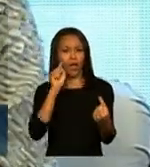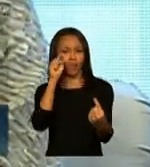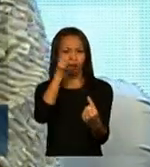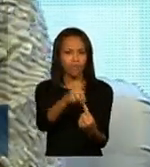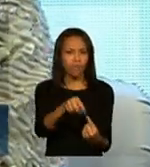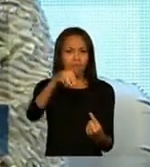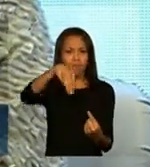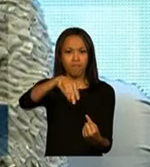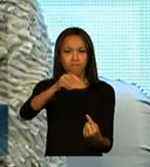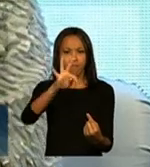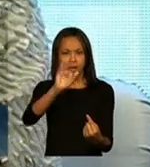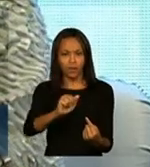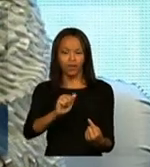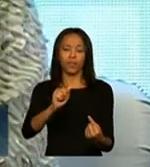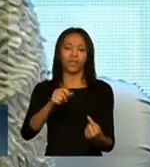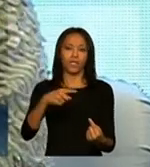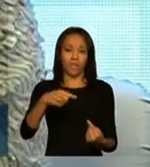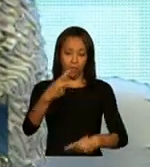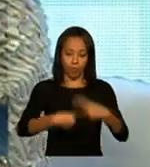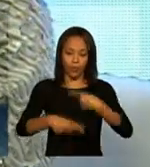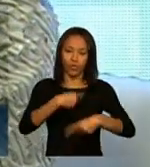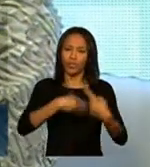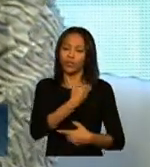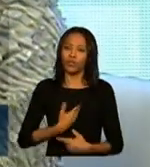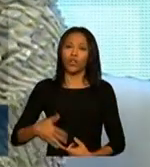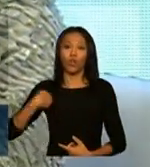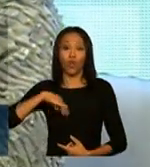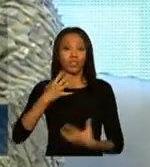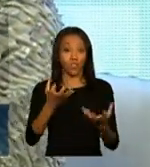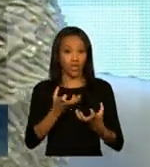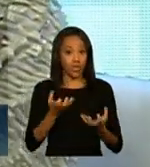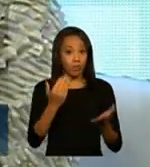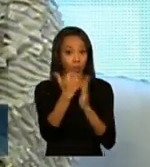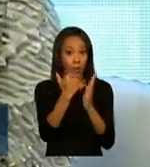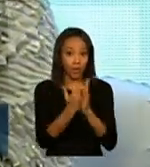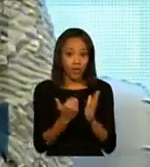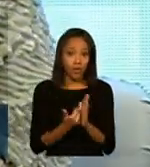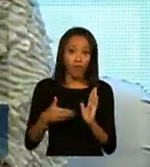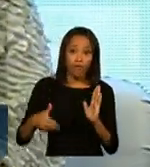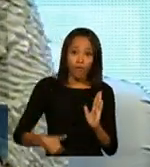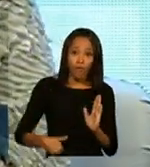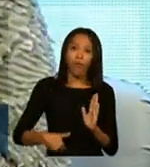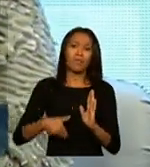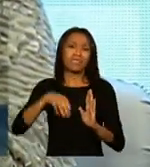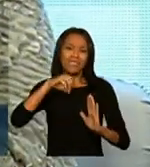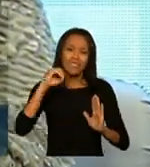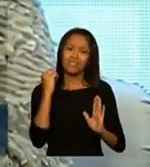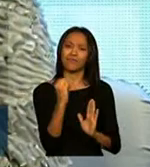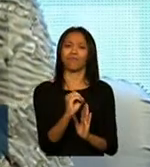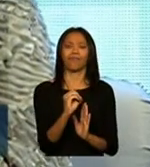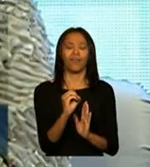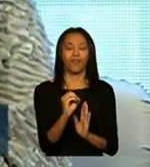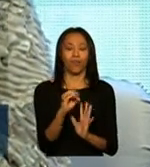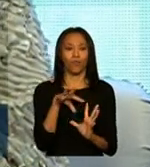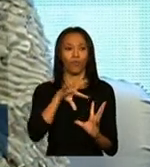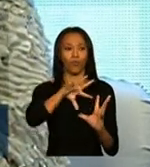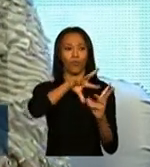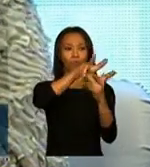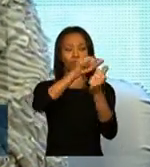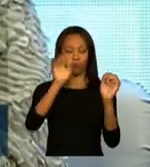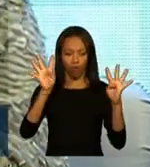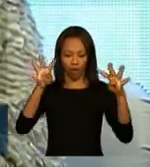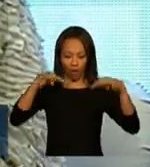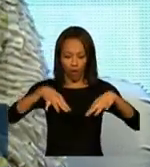da política pública e dizer nós queremos fome zero é de um tamanho que deixou o mundo perplexo. A